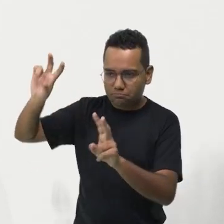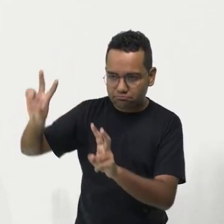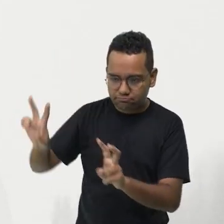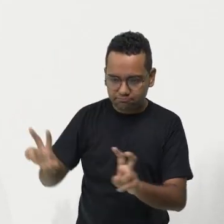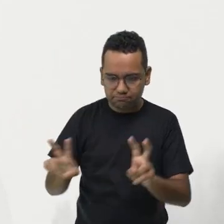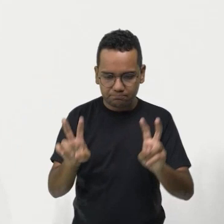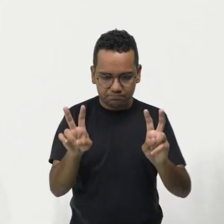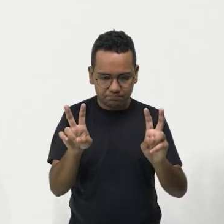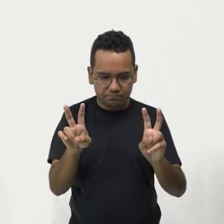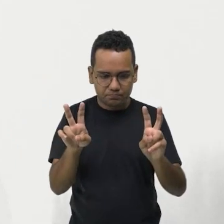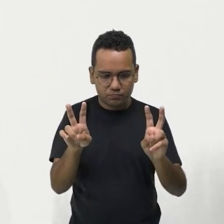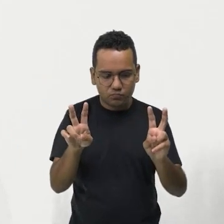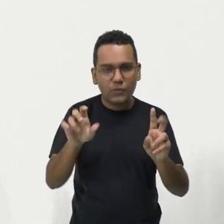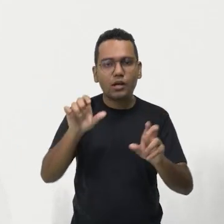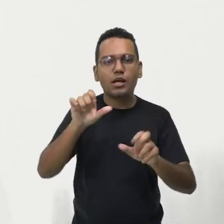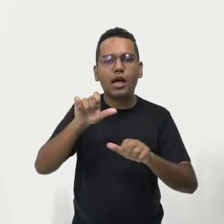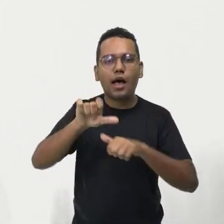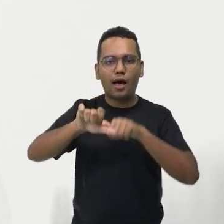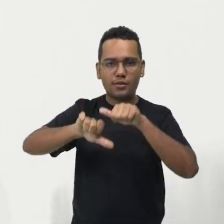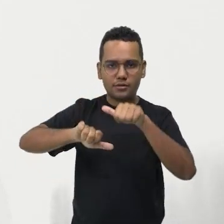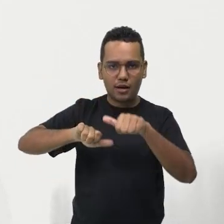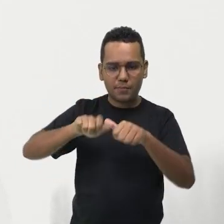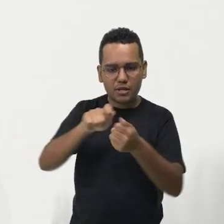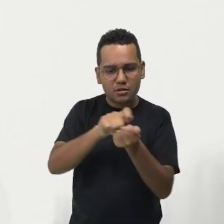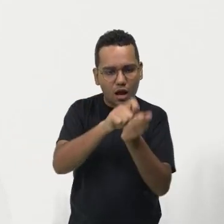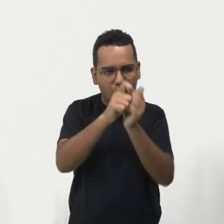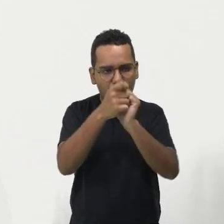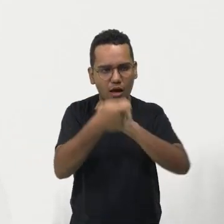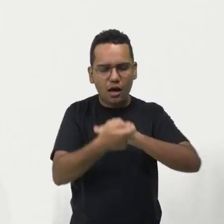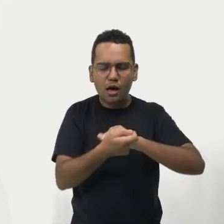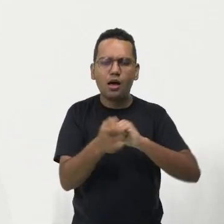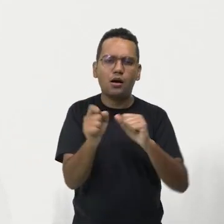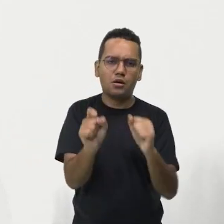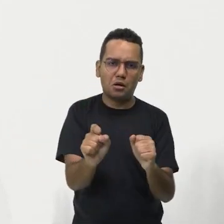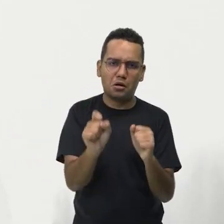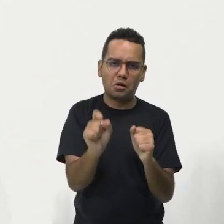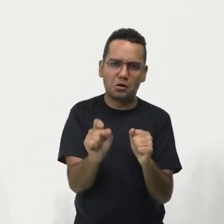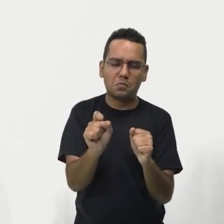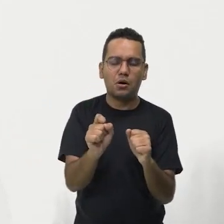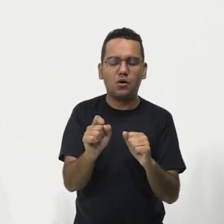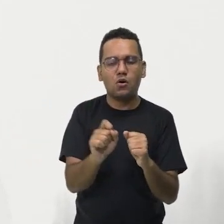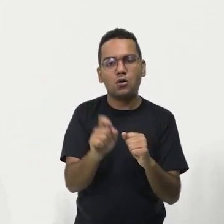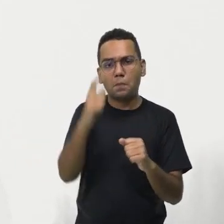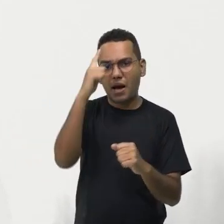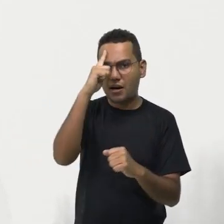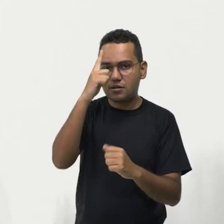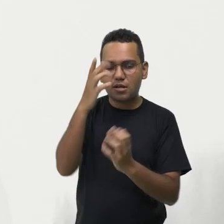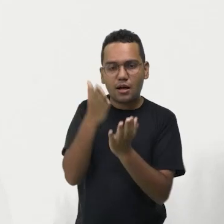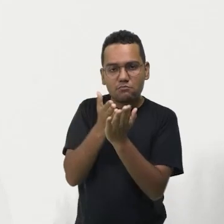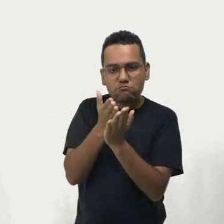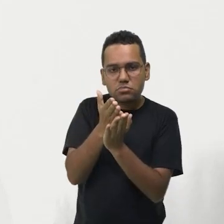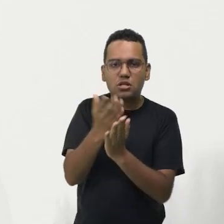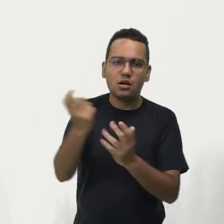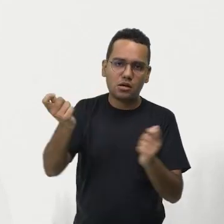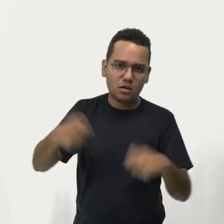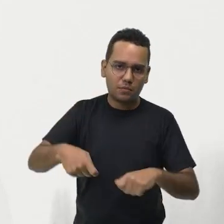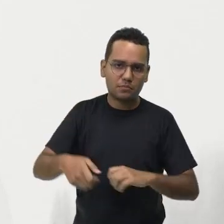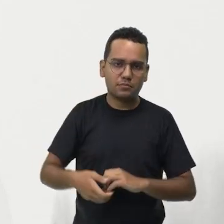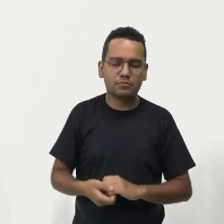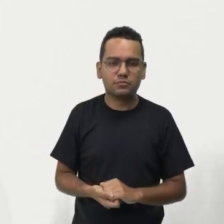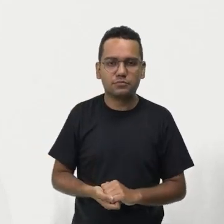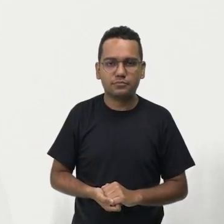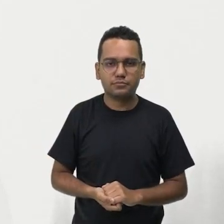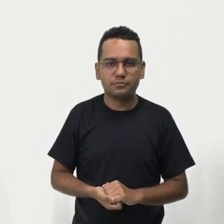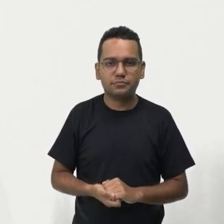palavras, certas expressões, mas irá manter a mesma ideia. Vamos observar um exemplo de paráfrase com esse